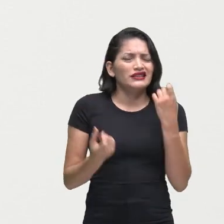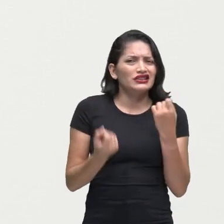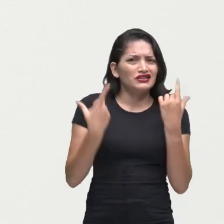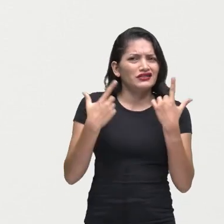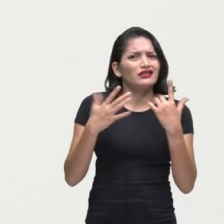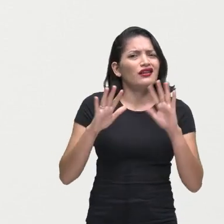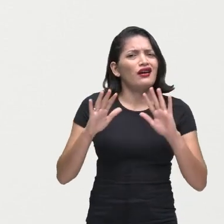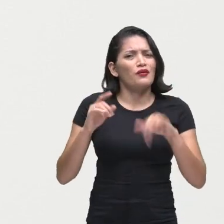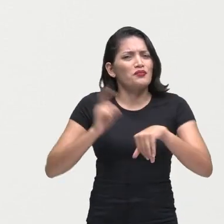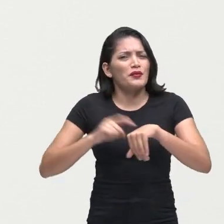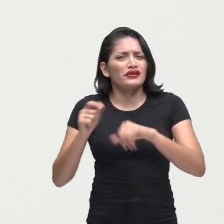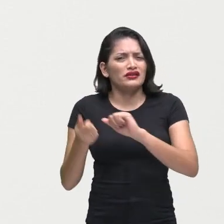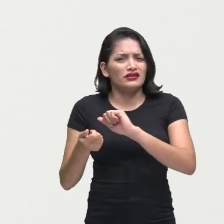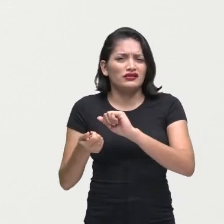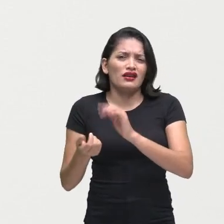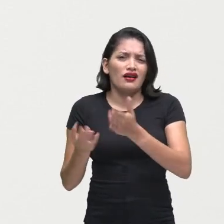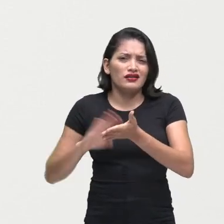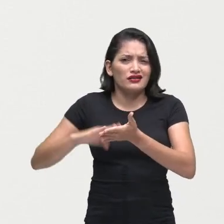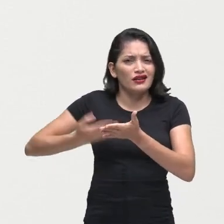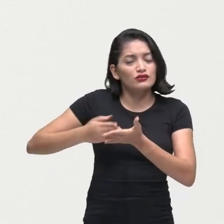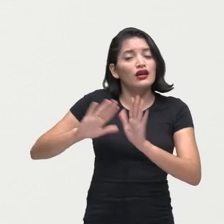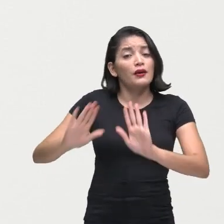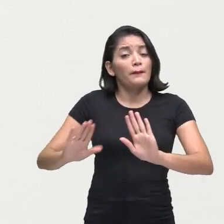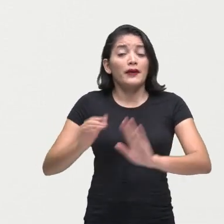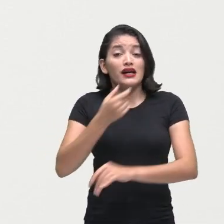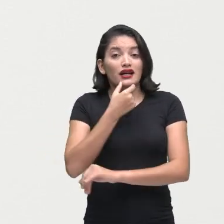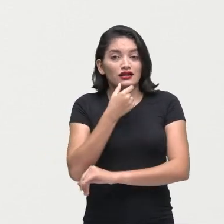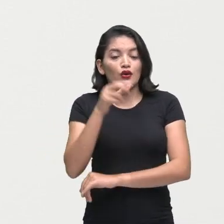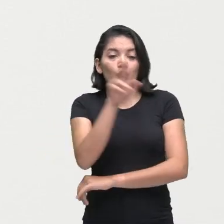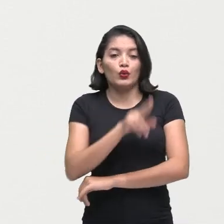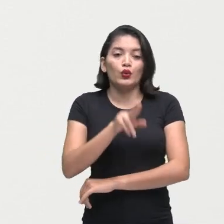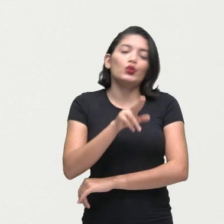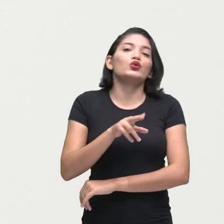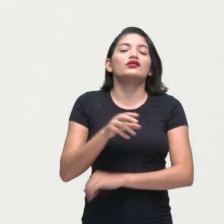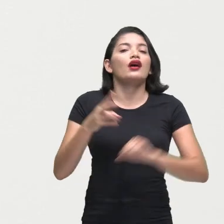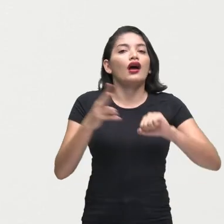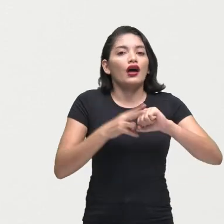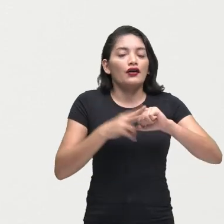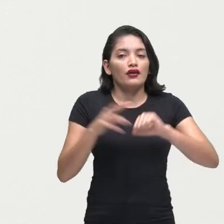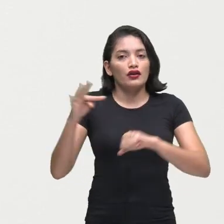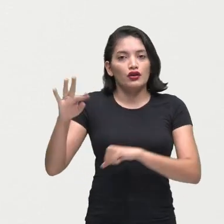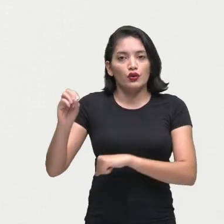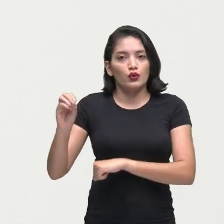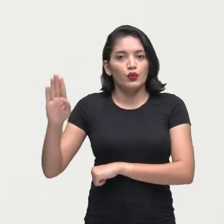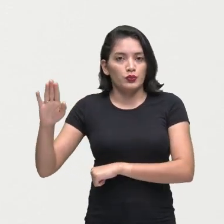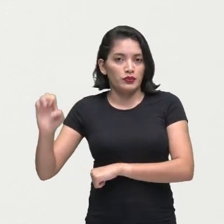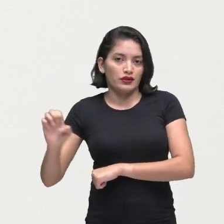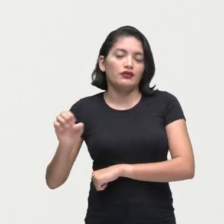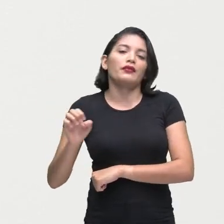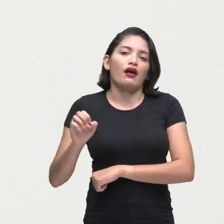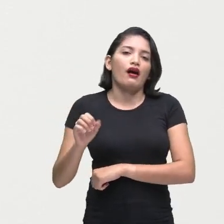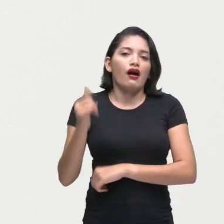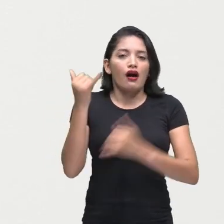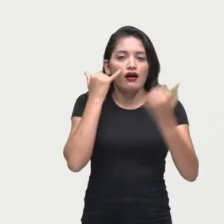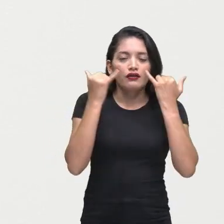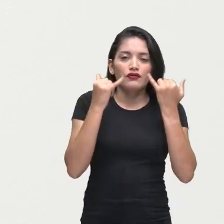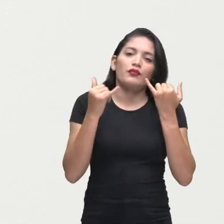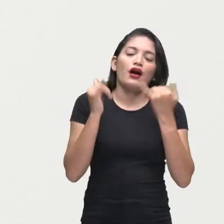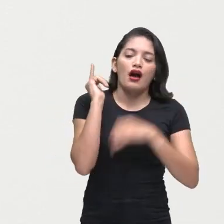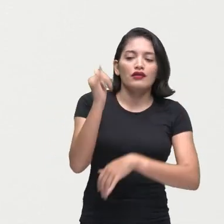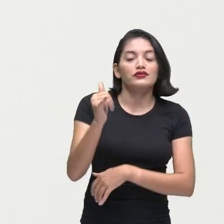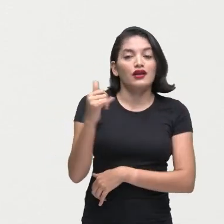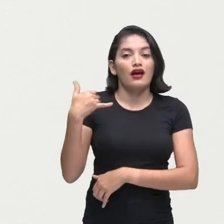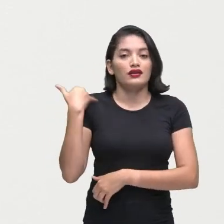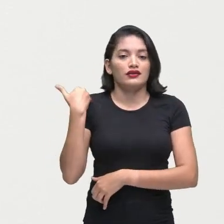da gente traduzir não é mas em inglês a gente utiliza o vamos subir para informar a nossa cidade certo são combinados